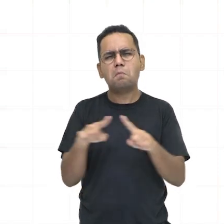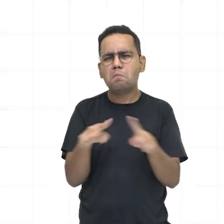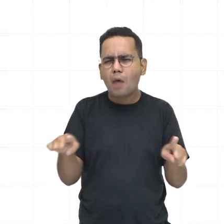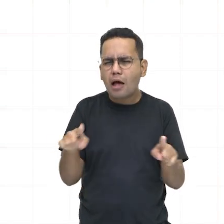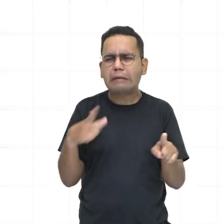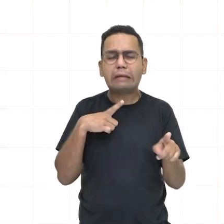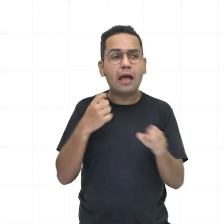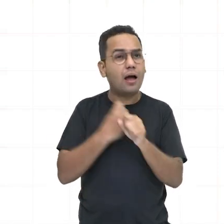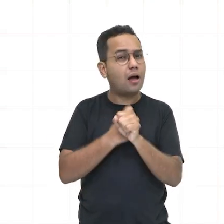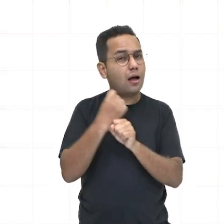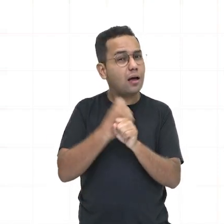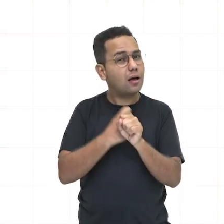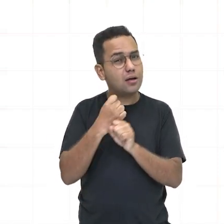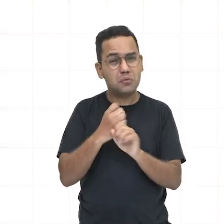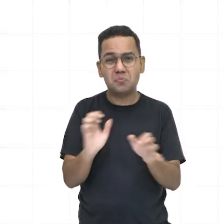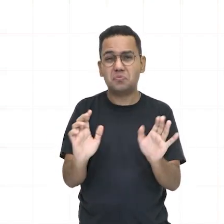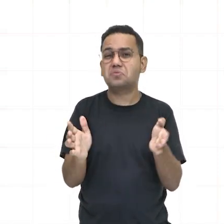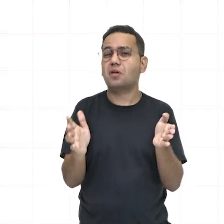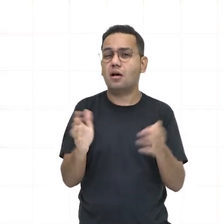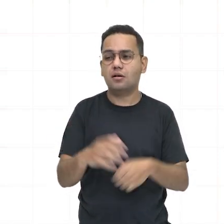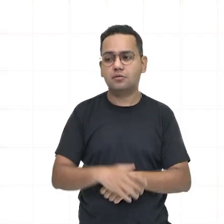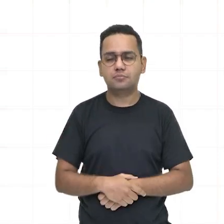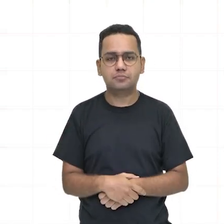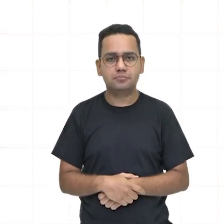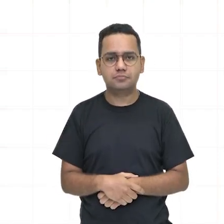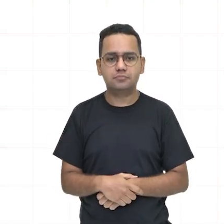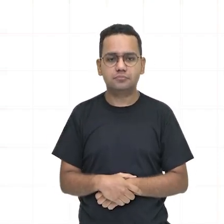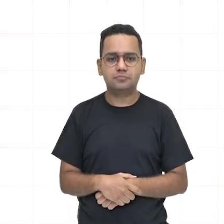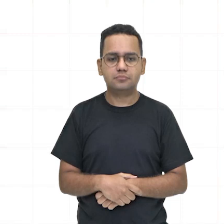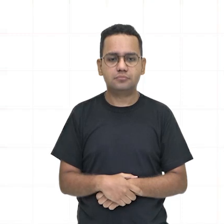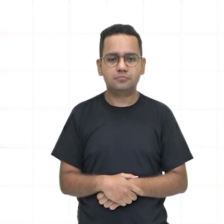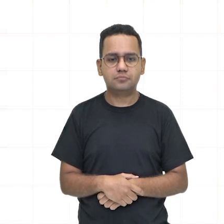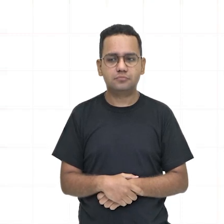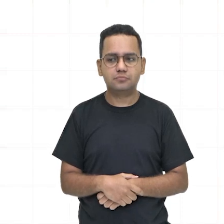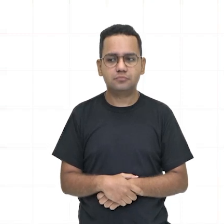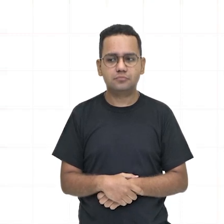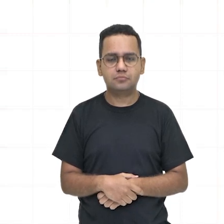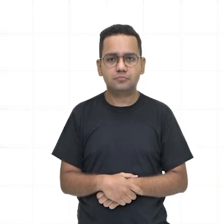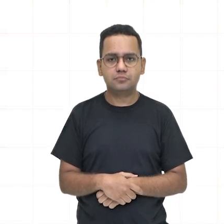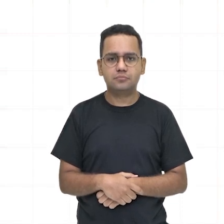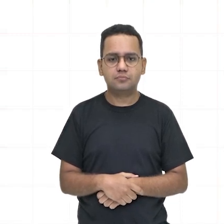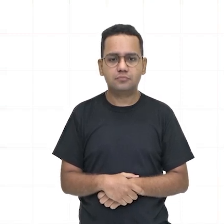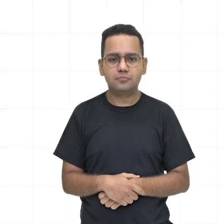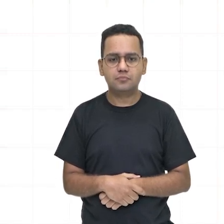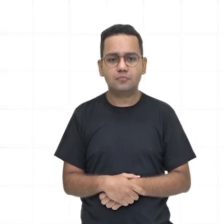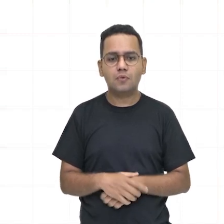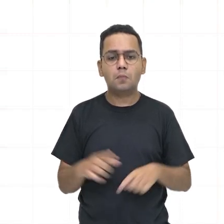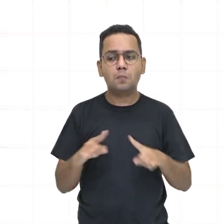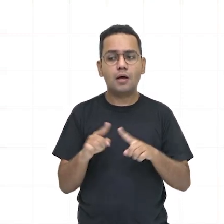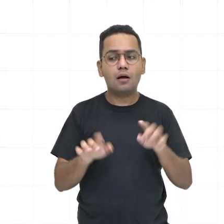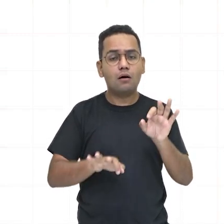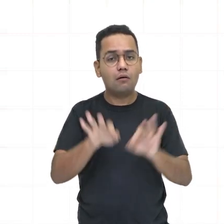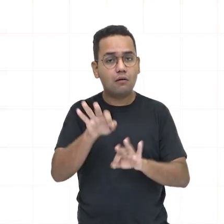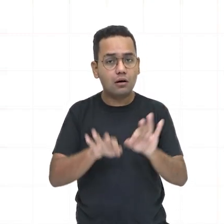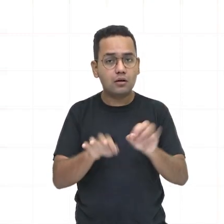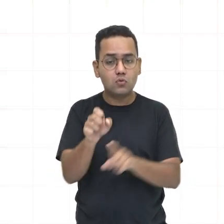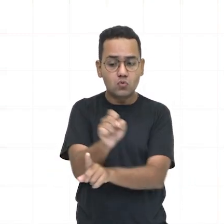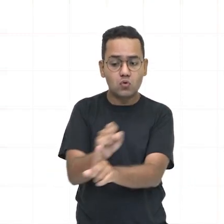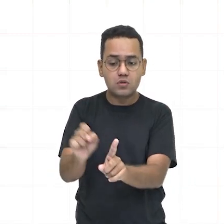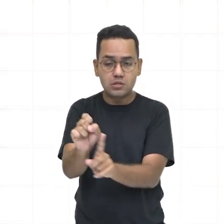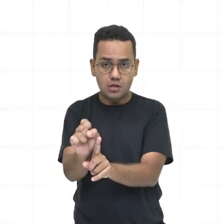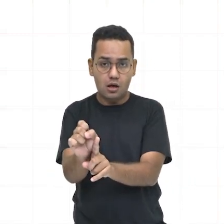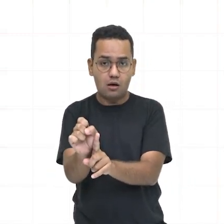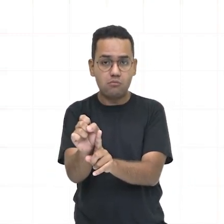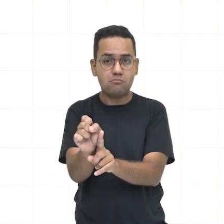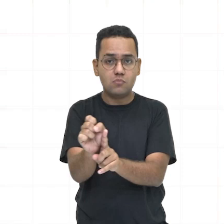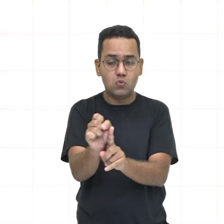muito tempo, tá? Então, essas relações também sociais, a organização social, a organização